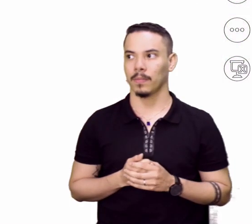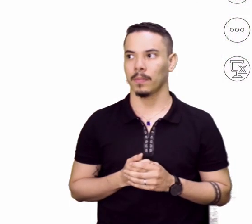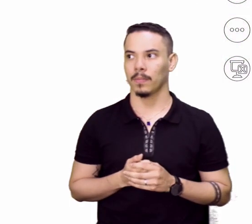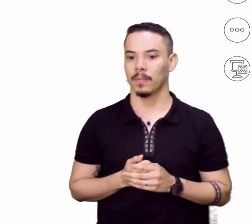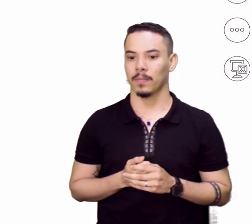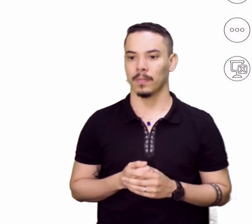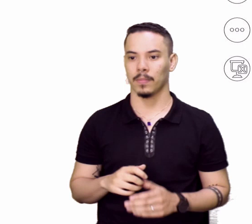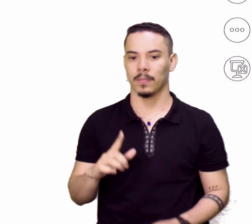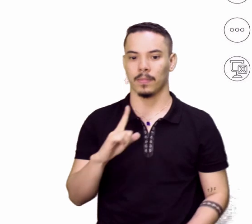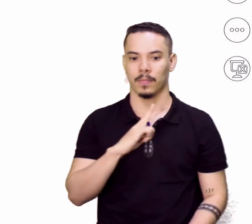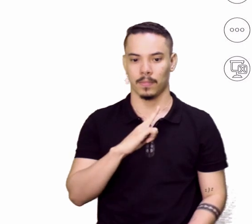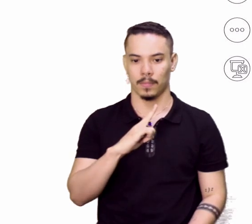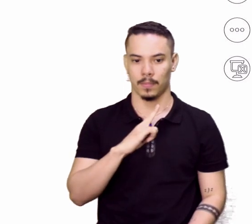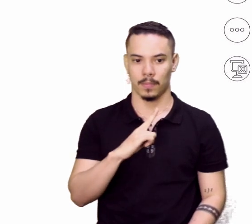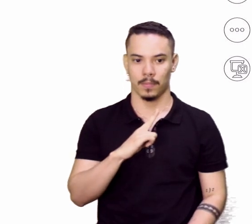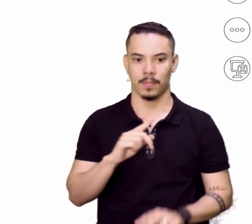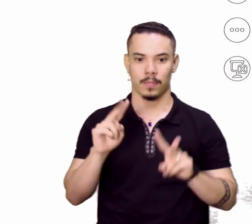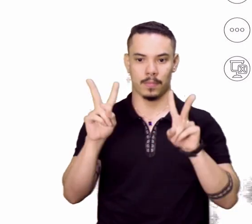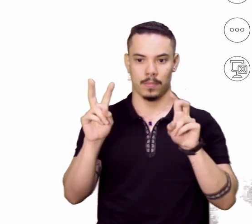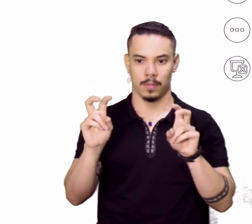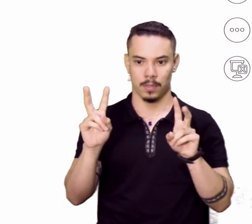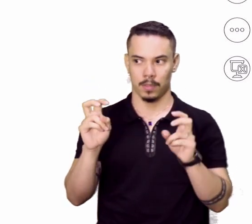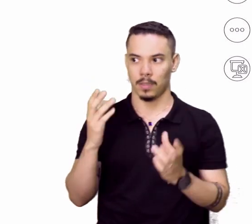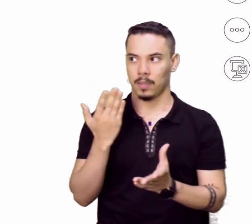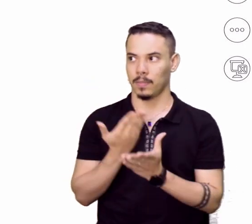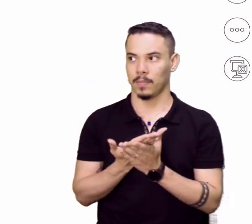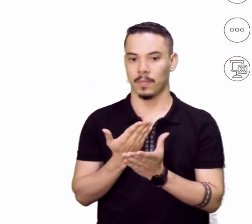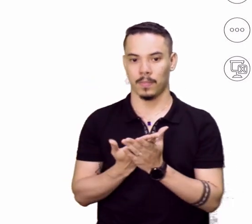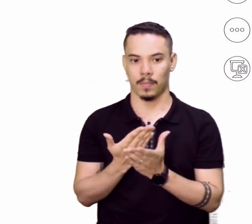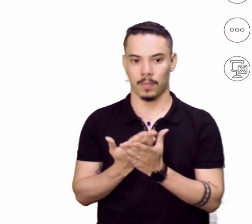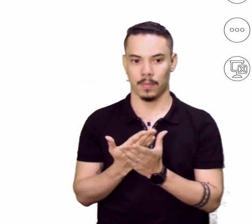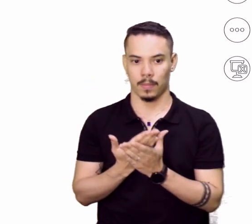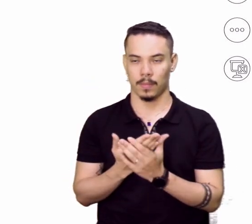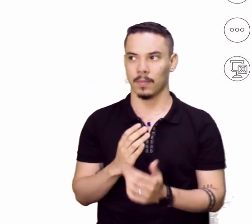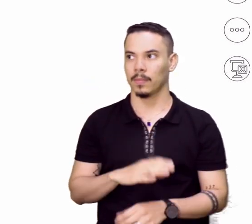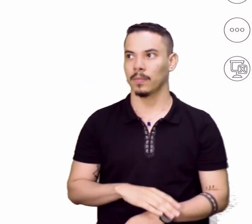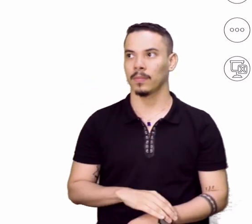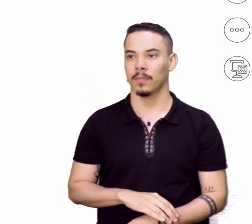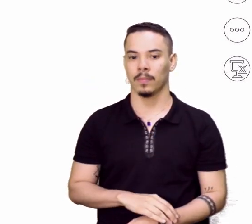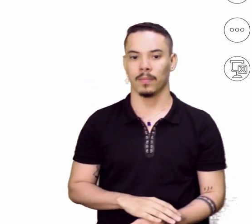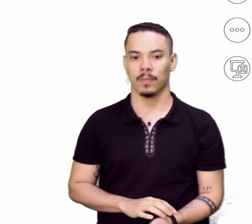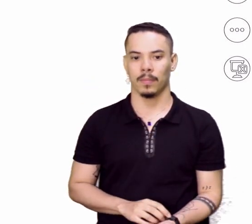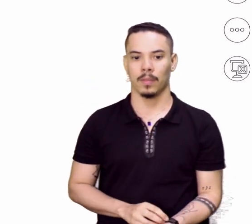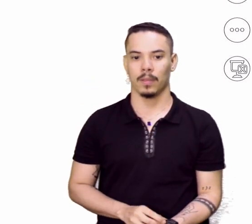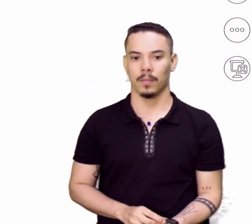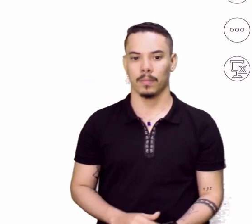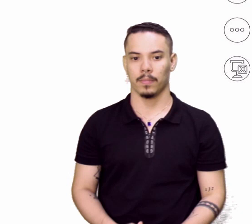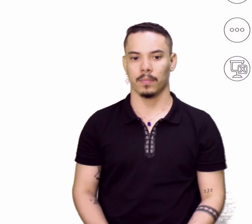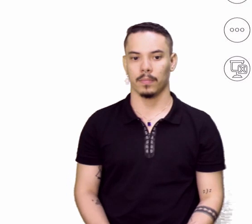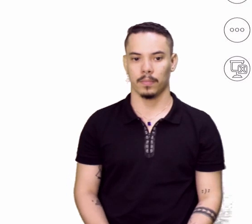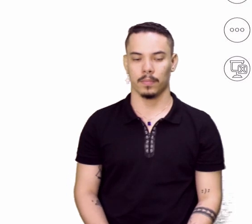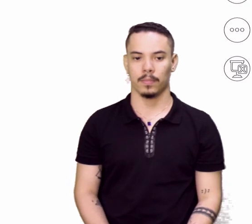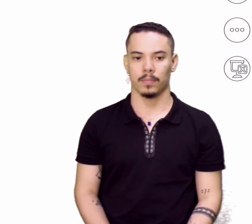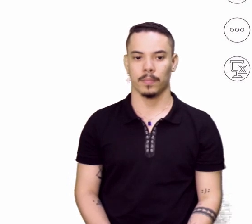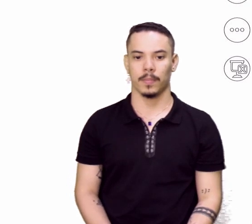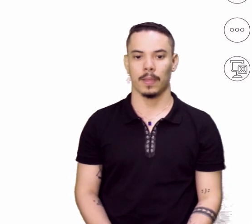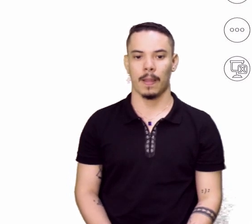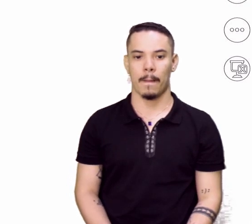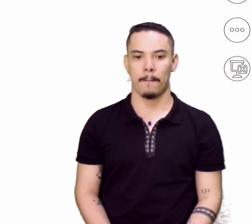E temos aqui, o título da aula. O título da aula, The Train,